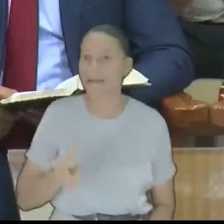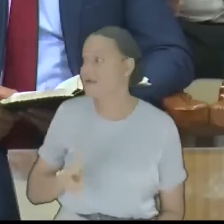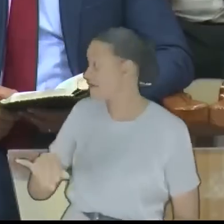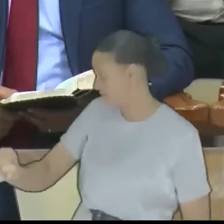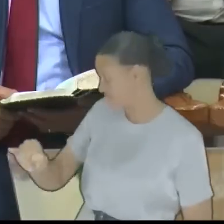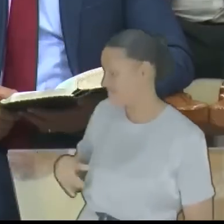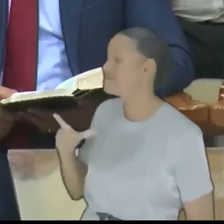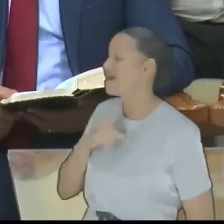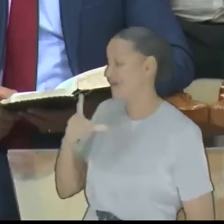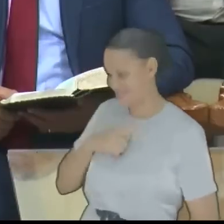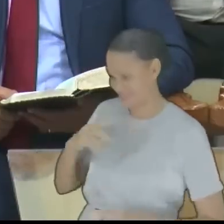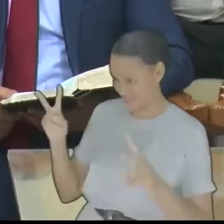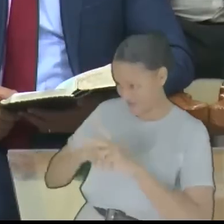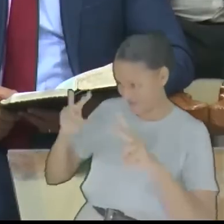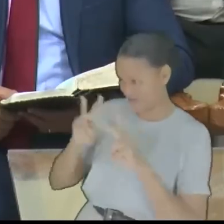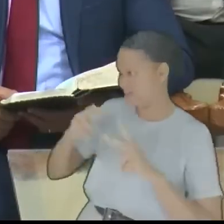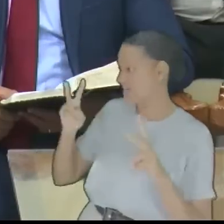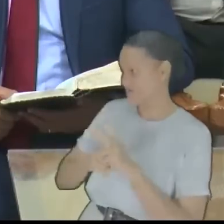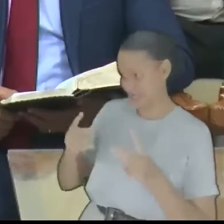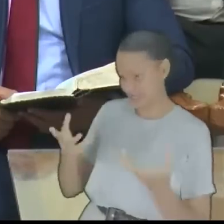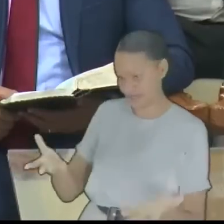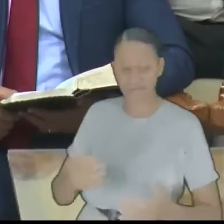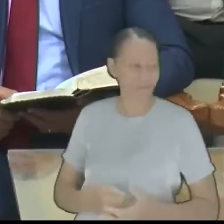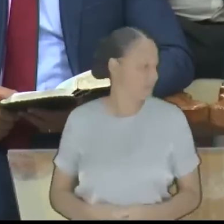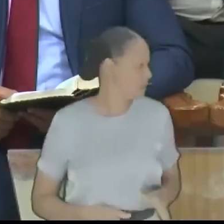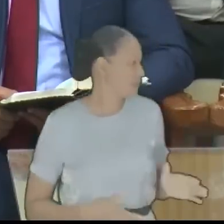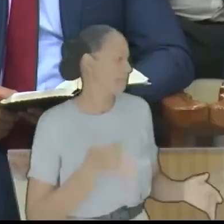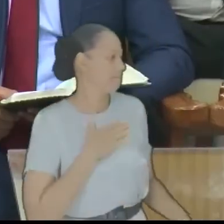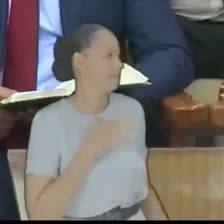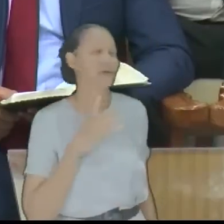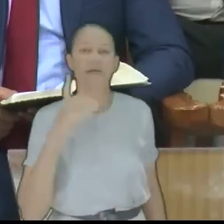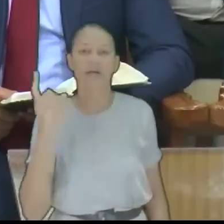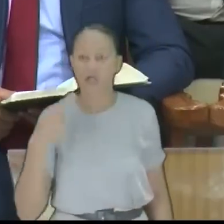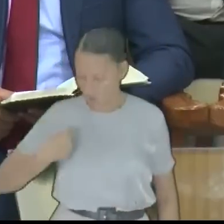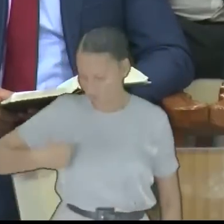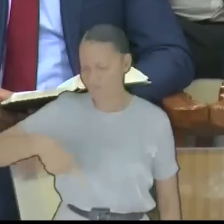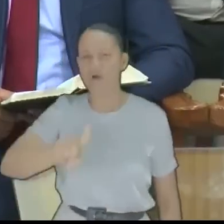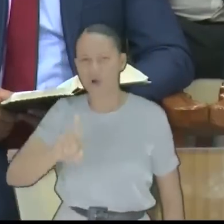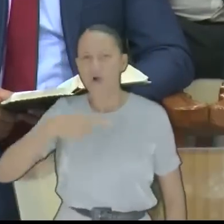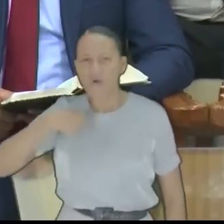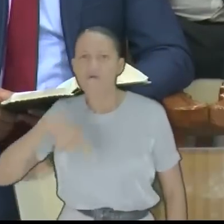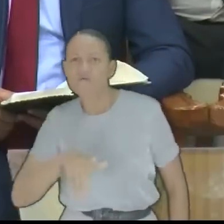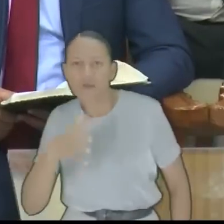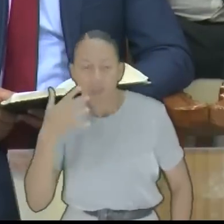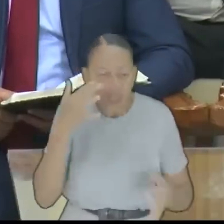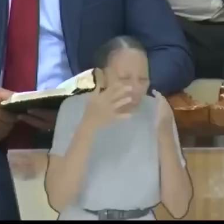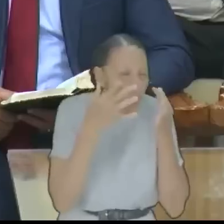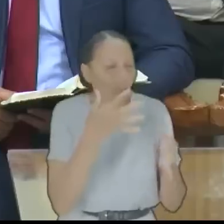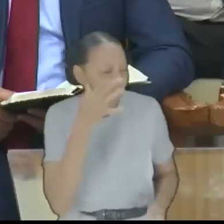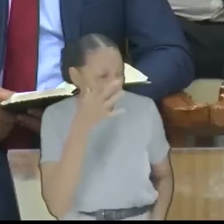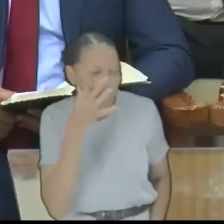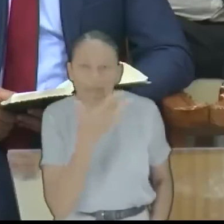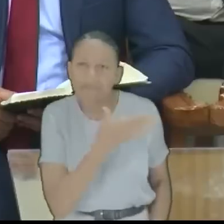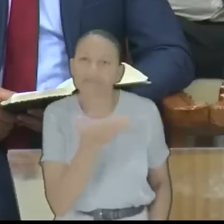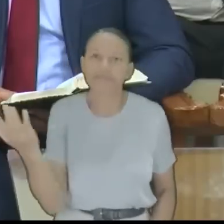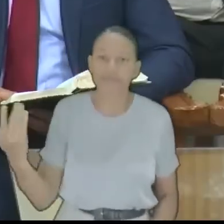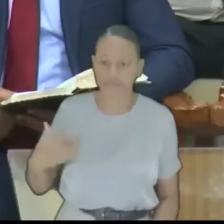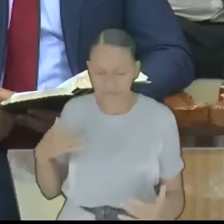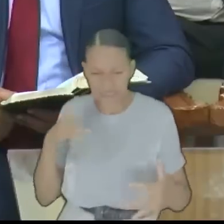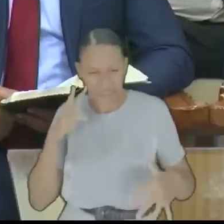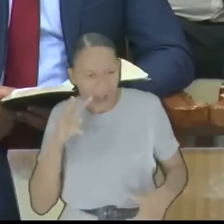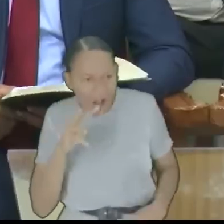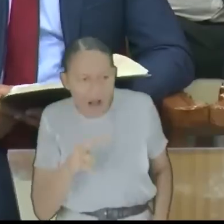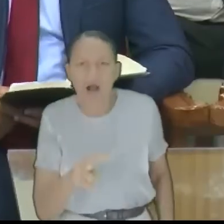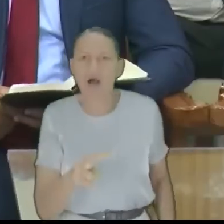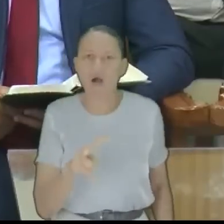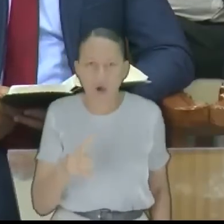haver o espetáculo dos gladiadores. E ele disse: meu Deus, eu vou lá, eu vou ver o que é isso. E quando chegou lá, que ele viu a